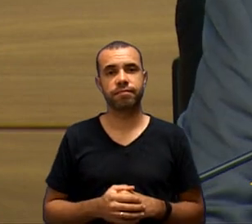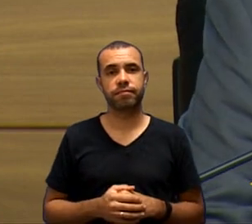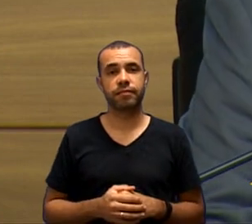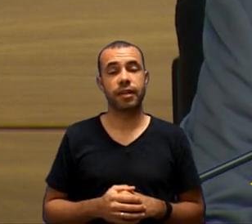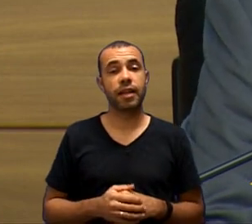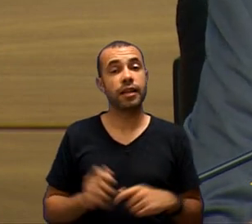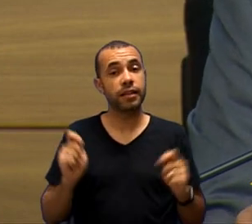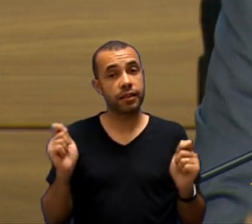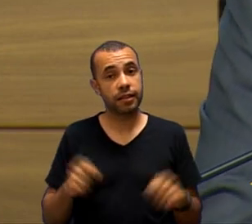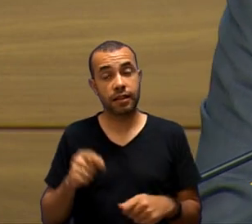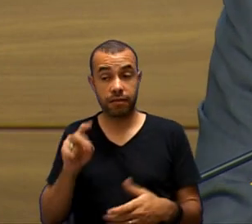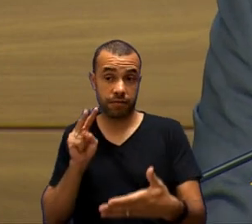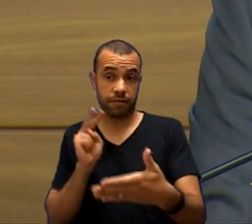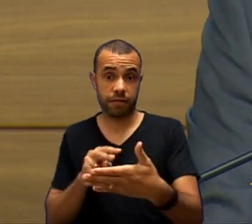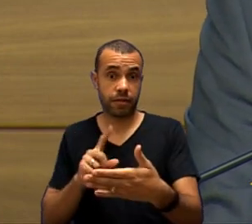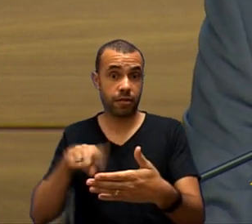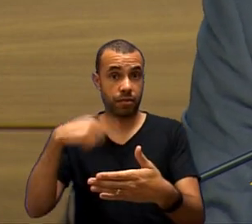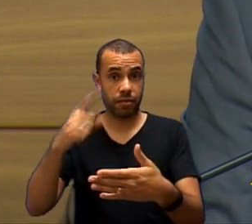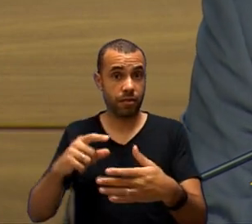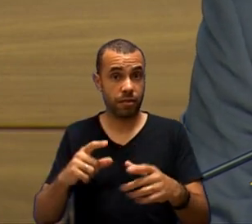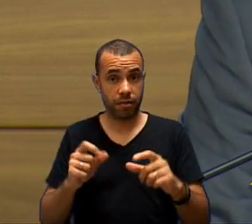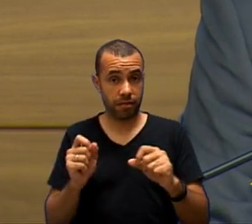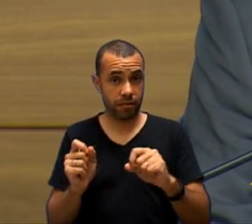Mas dá para visualizar bem no próximo quadro aqui, ó. No próximo quadro,